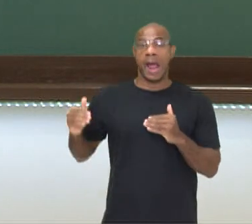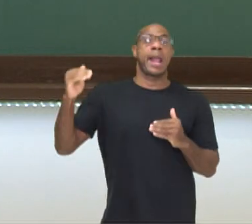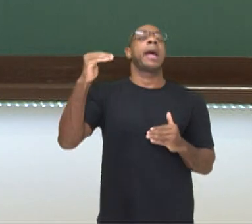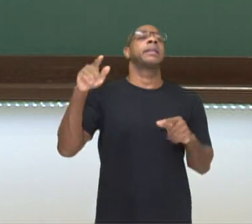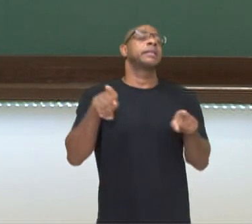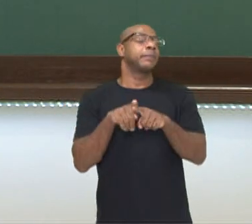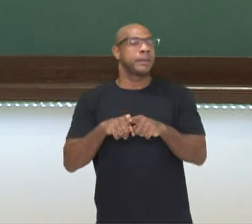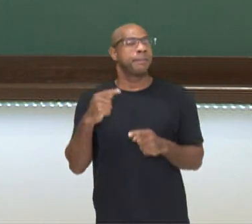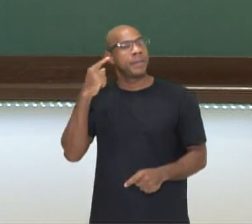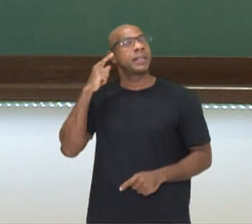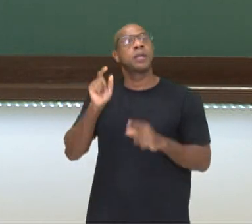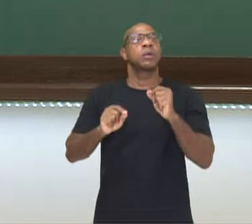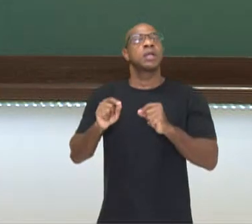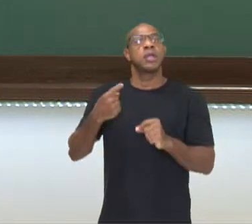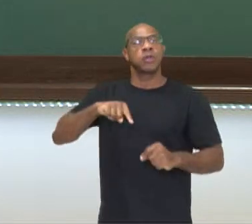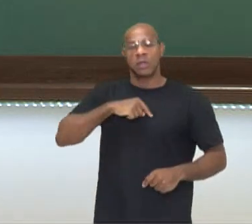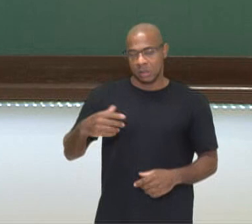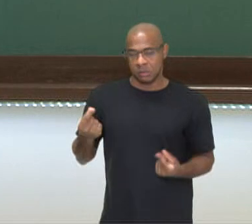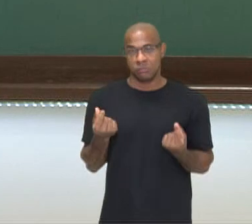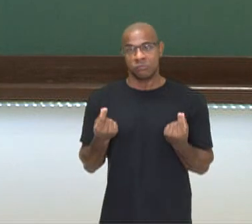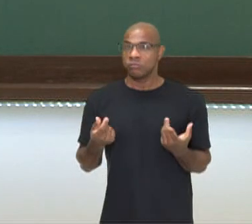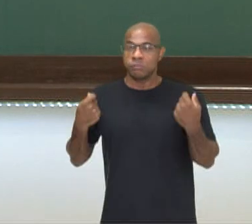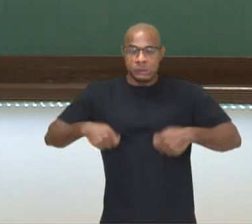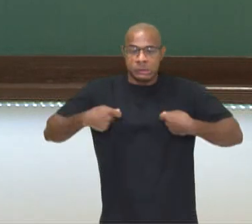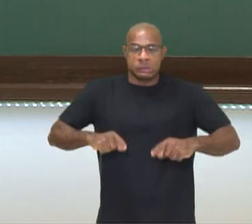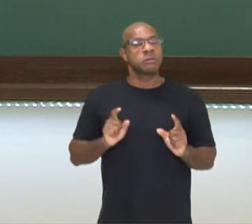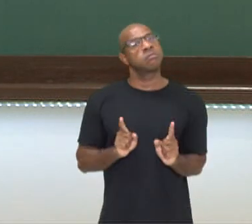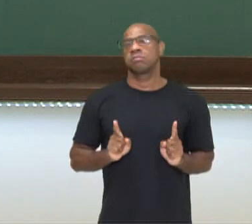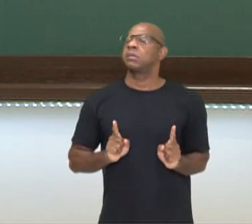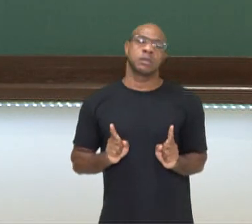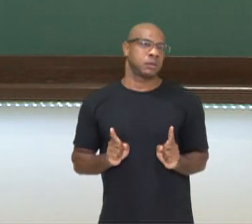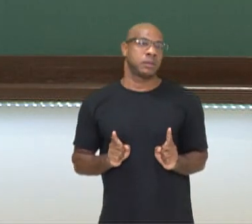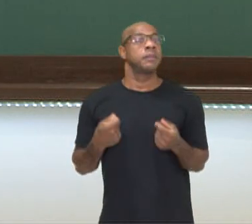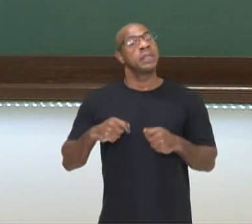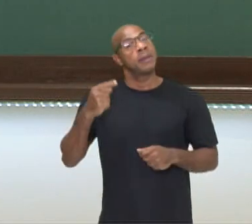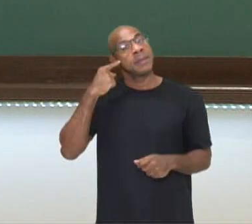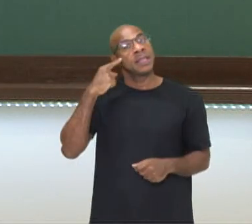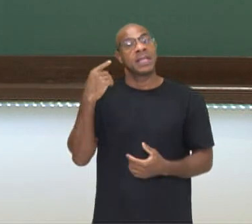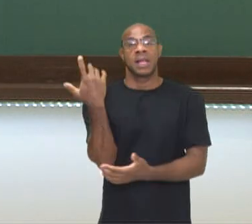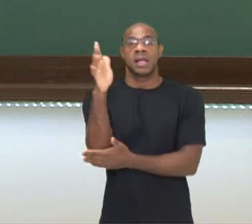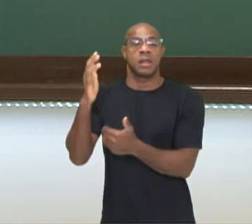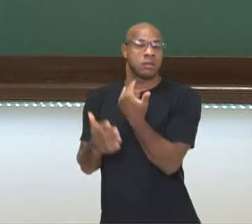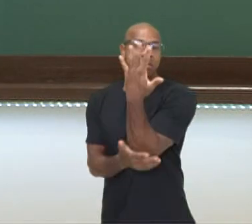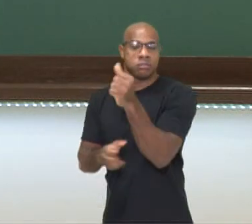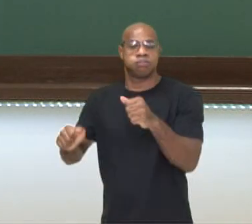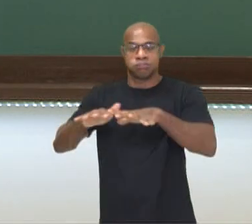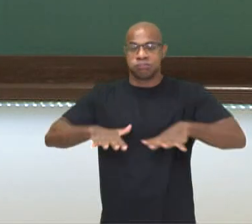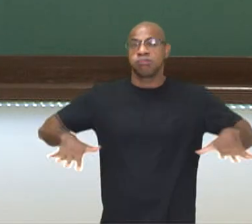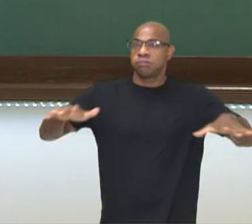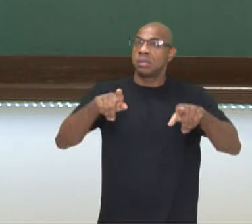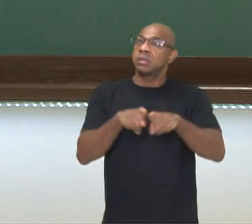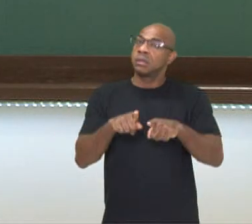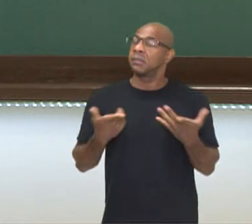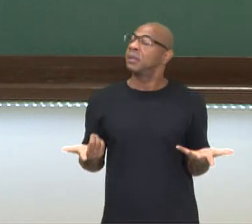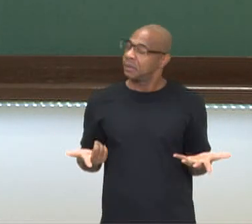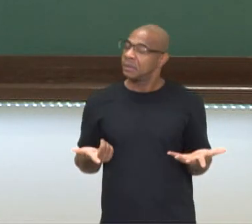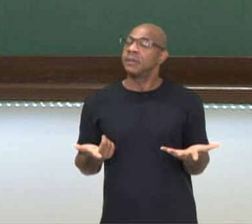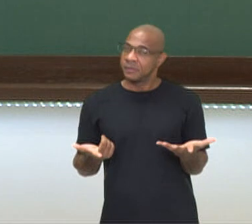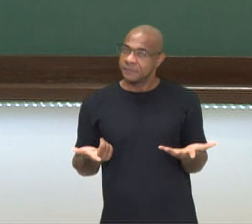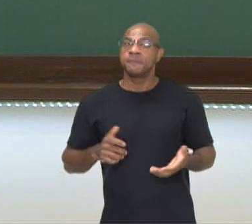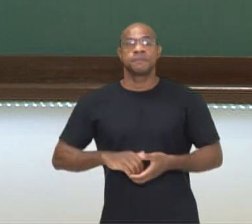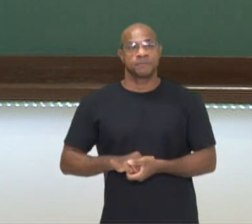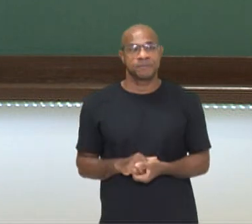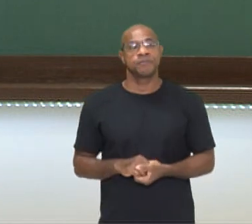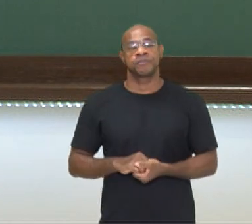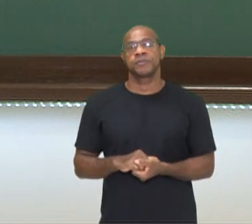que só pensar no nosso bolso, na nossa necessidade financeira, na nossa educação financeira, no nosso dinheiro que a